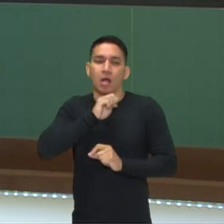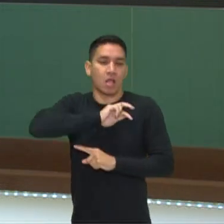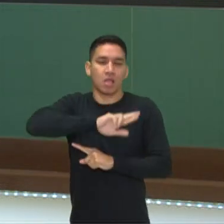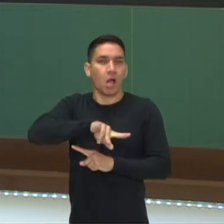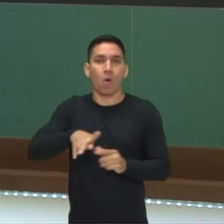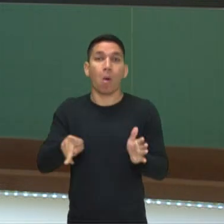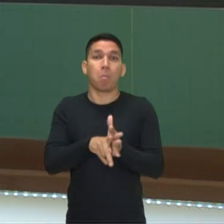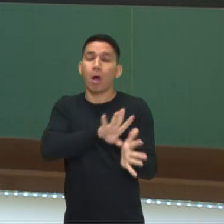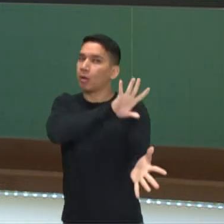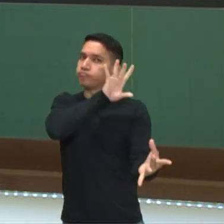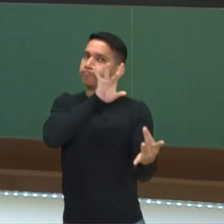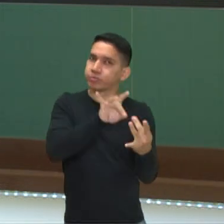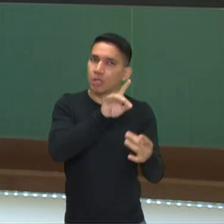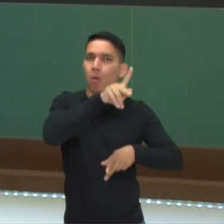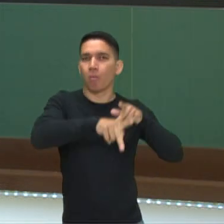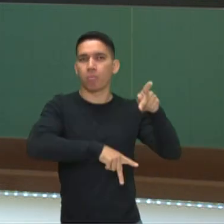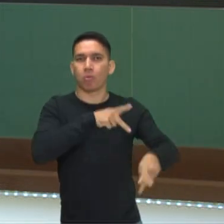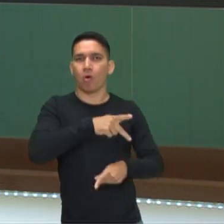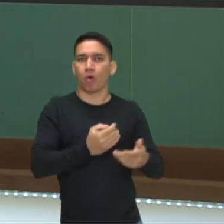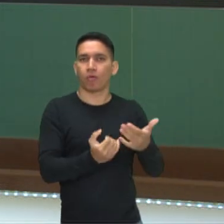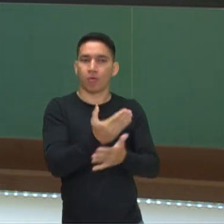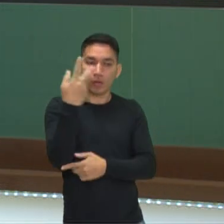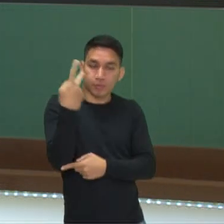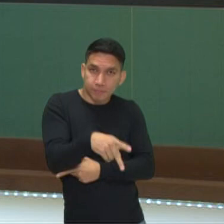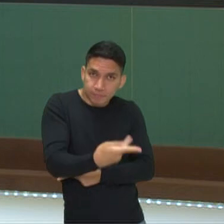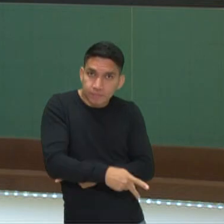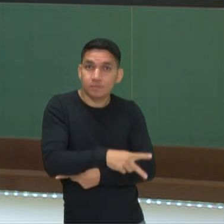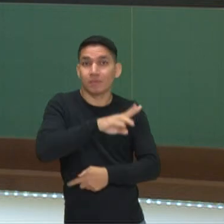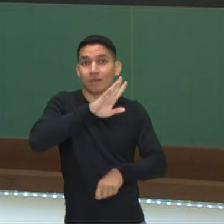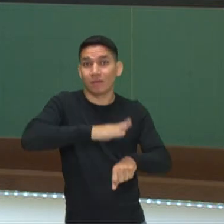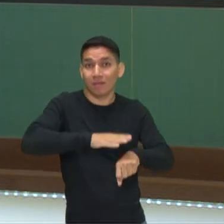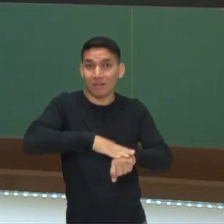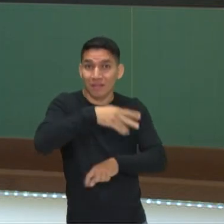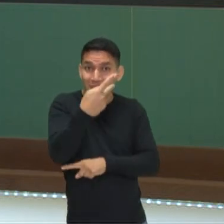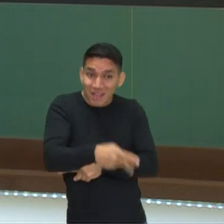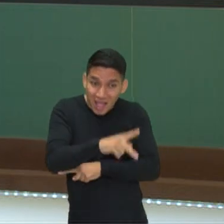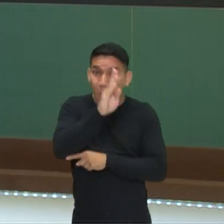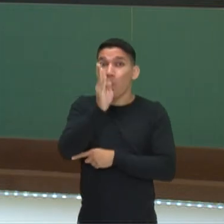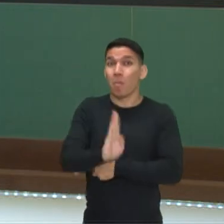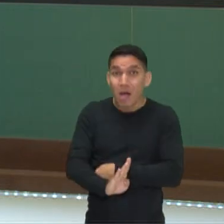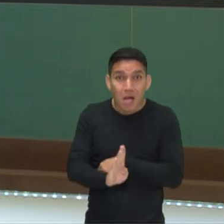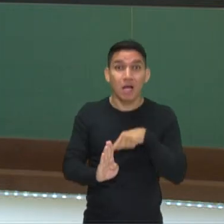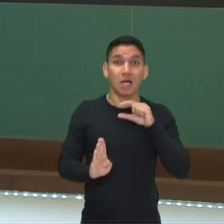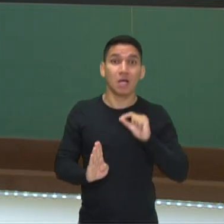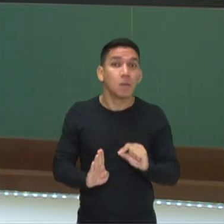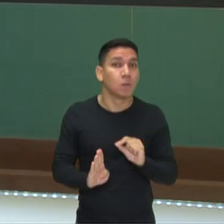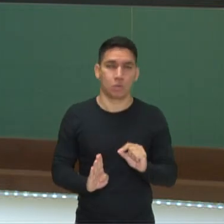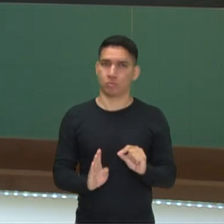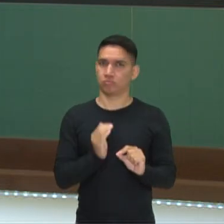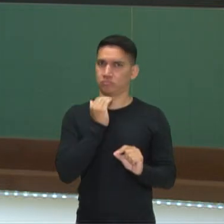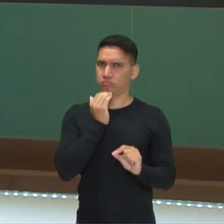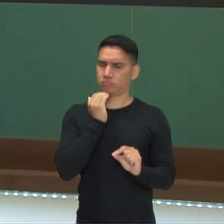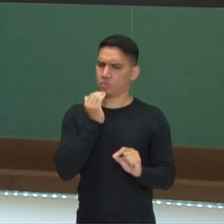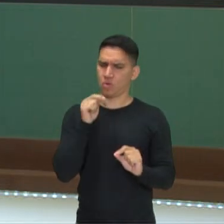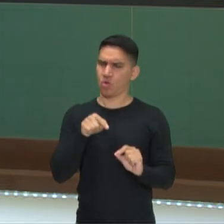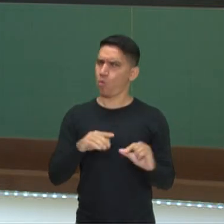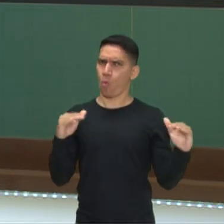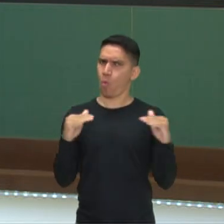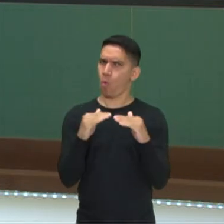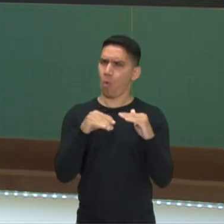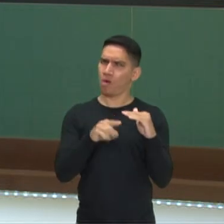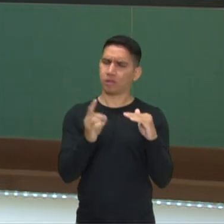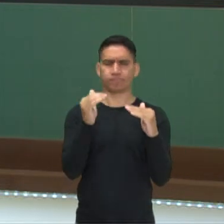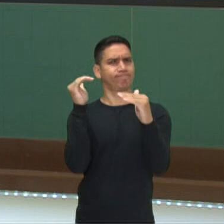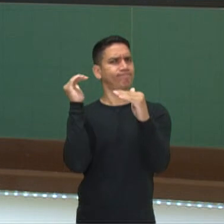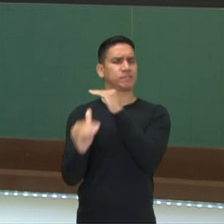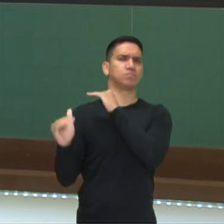ser exclusivas desses povos originários. E os povos originários do Brasil não estão nem um pouco contentes com essa situação.